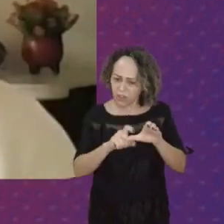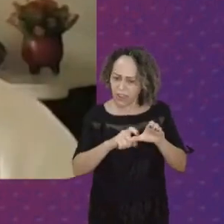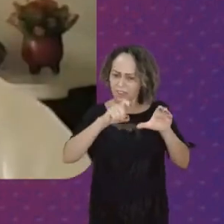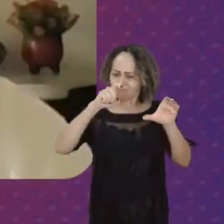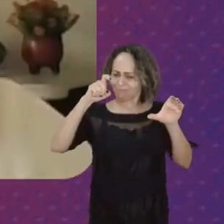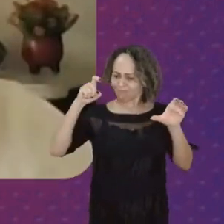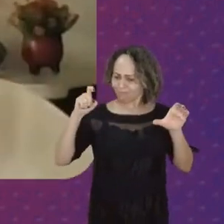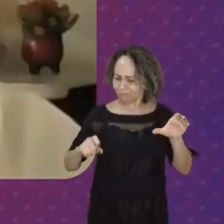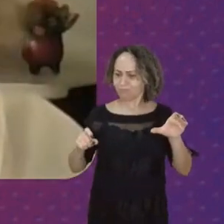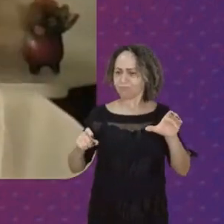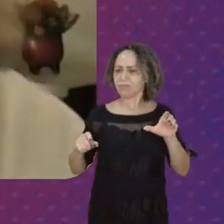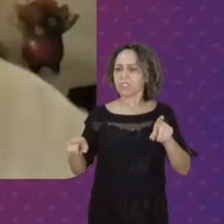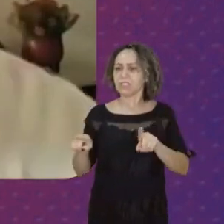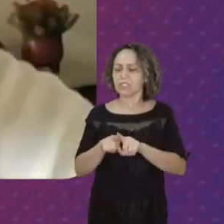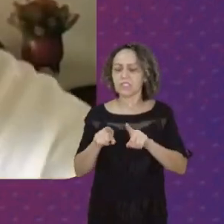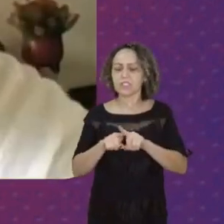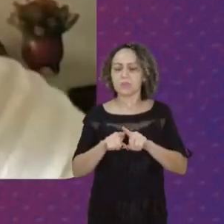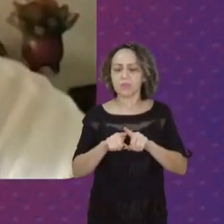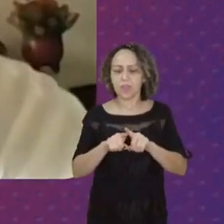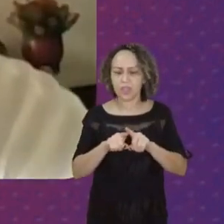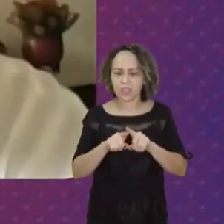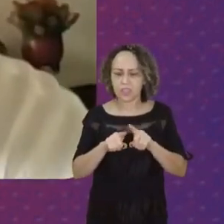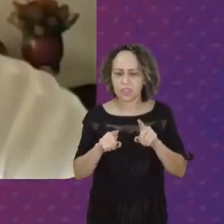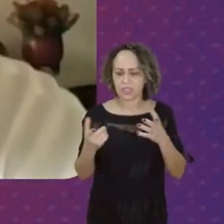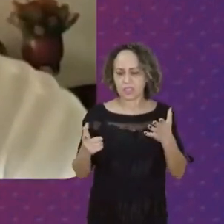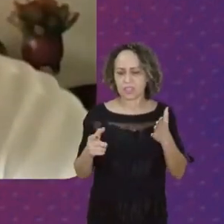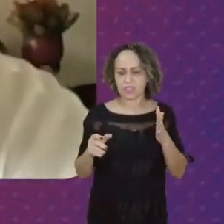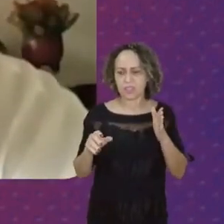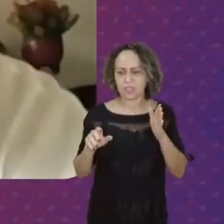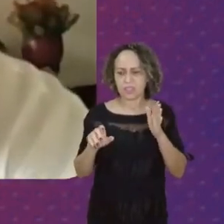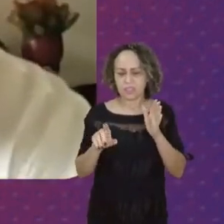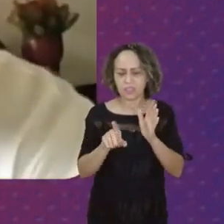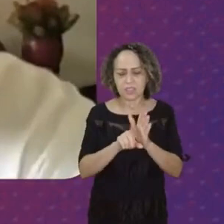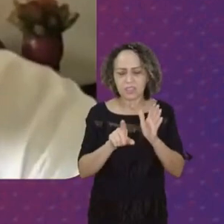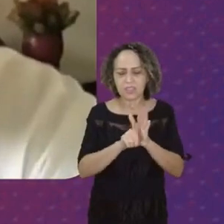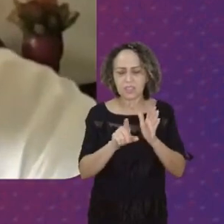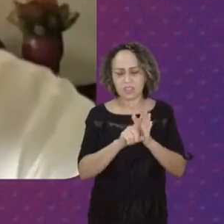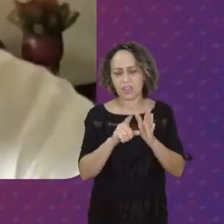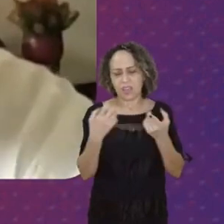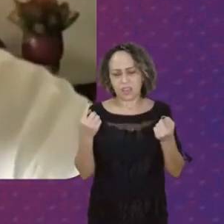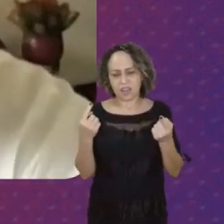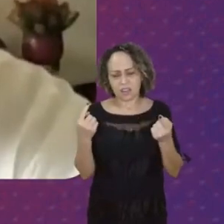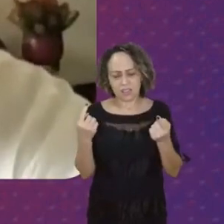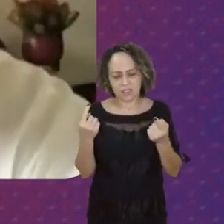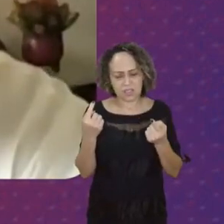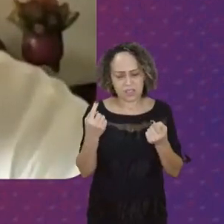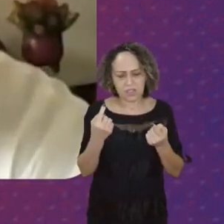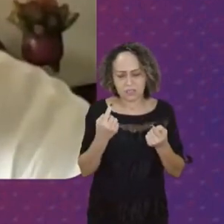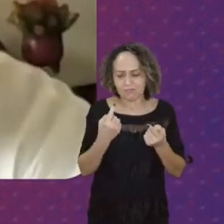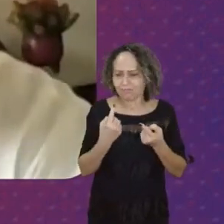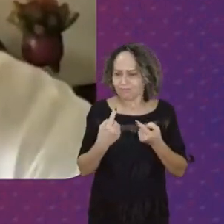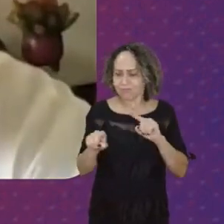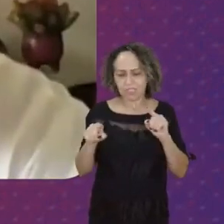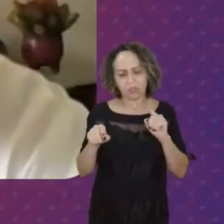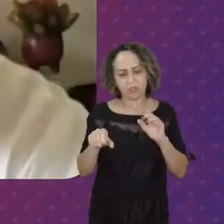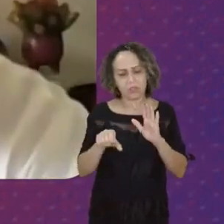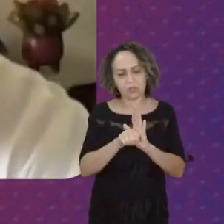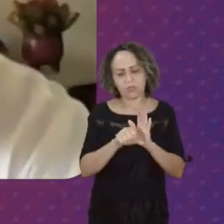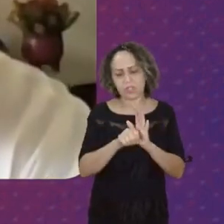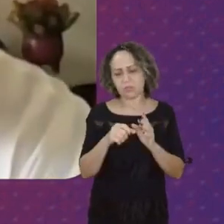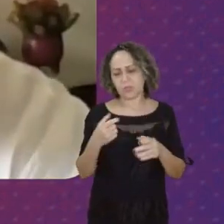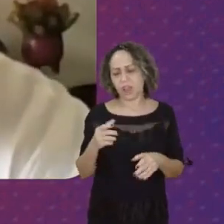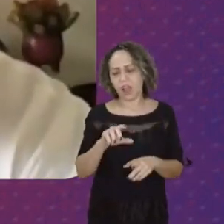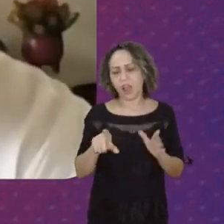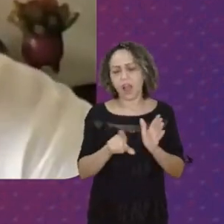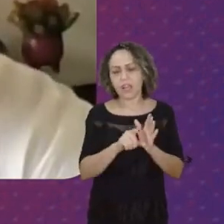a questão da descriminalização do aborto. Essa é uma resolução que, para a